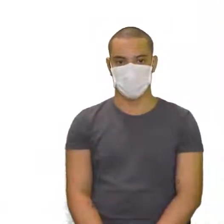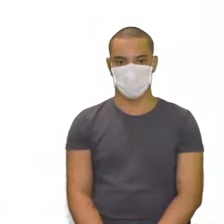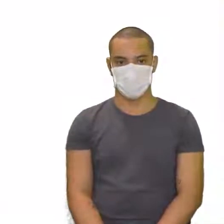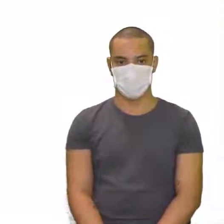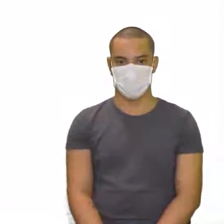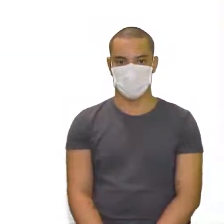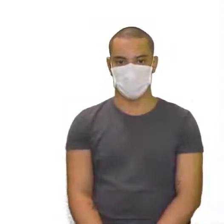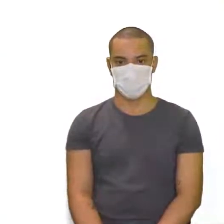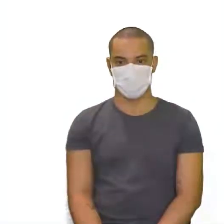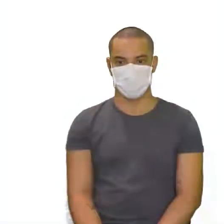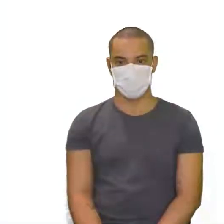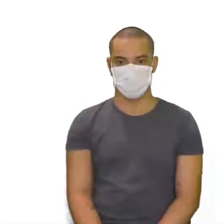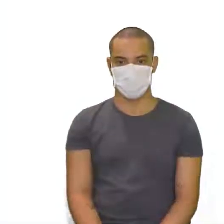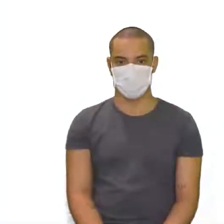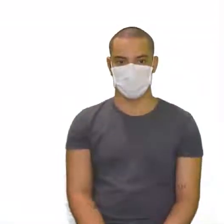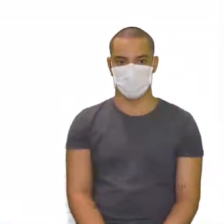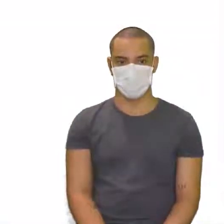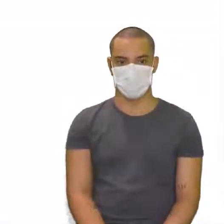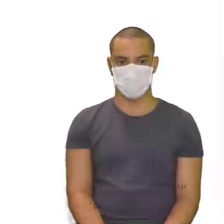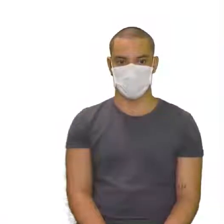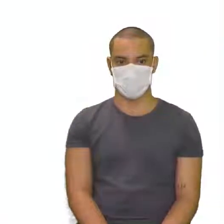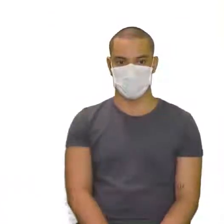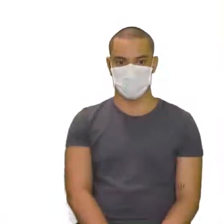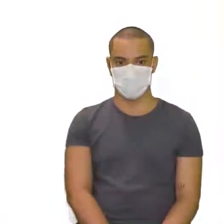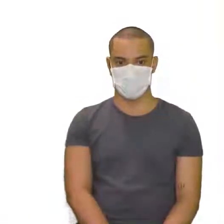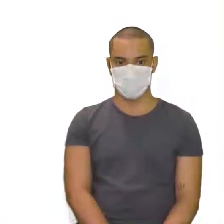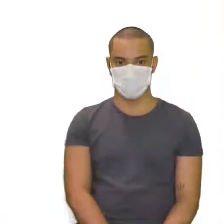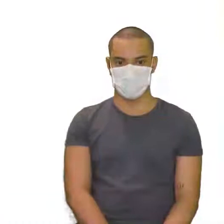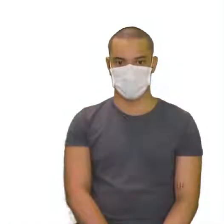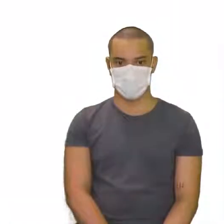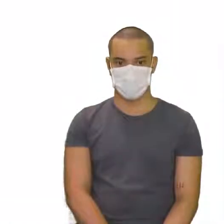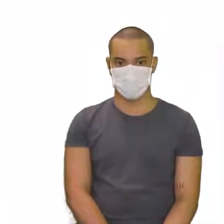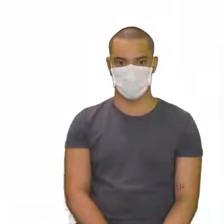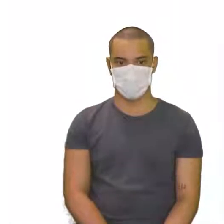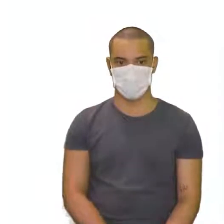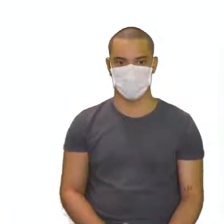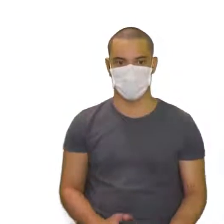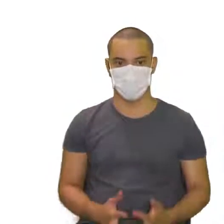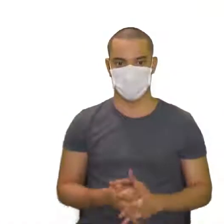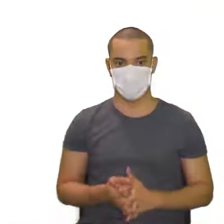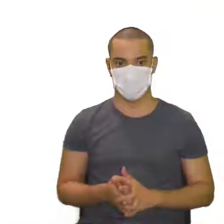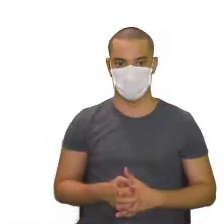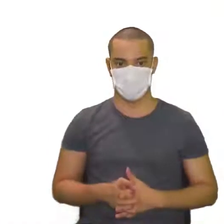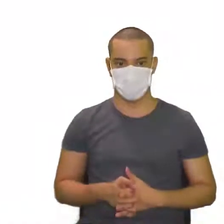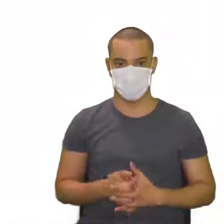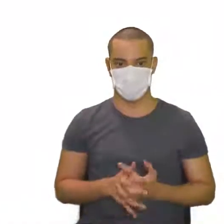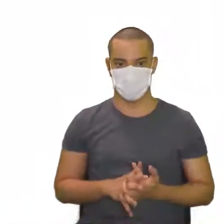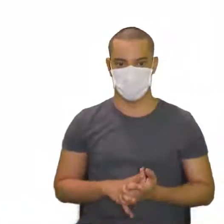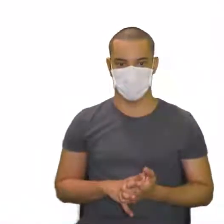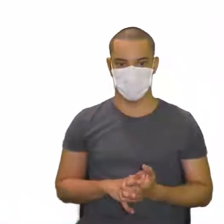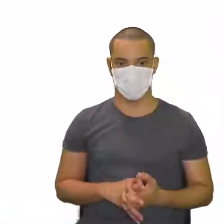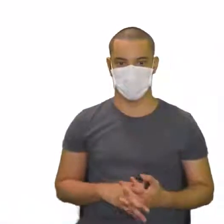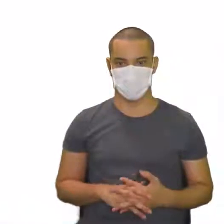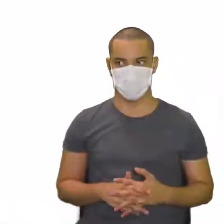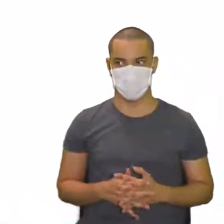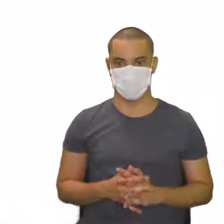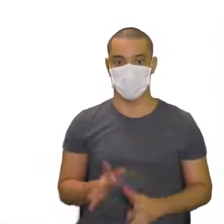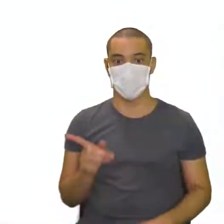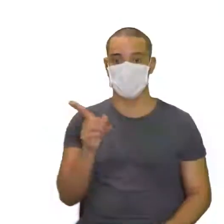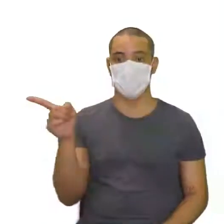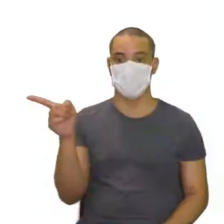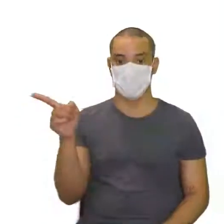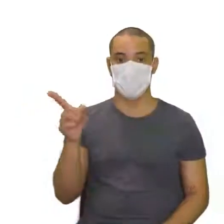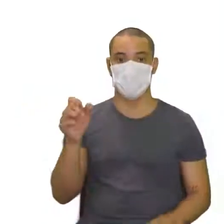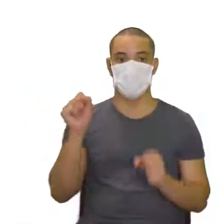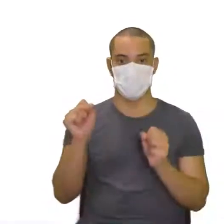aqui. Vocês podem ver experimentalmente como é que é formado o campo. Tá ali, olha só as linhas. E aqui